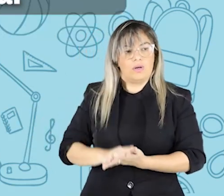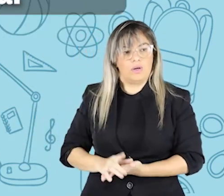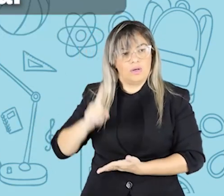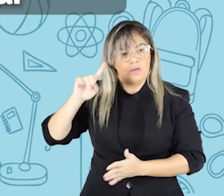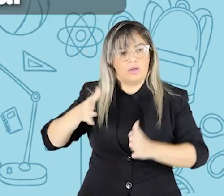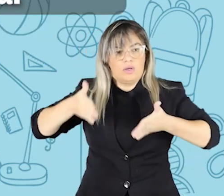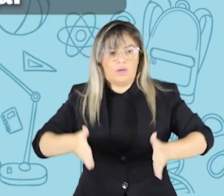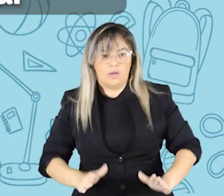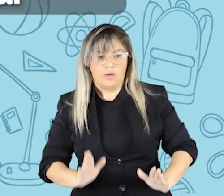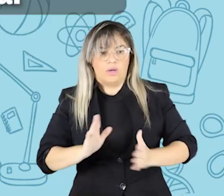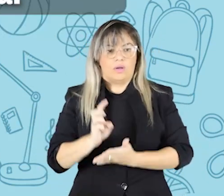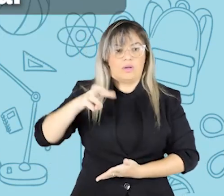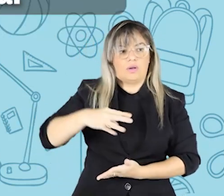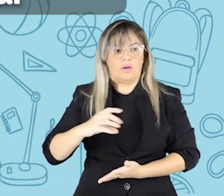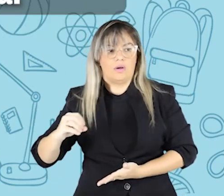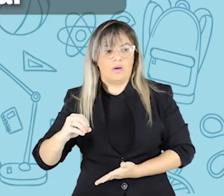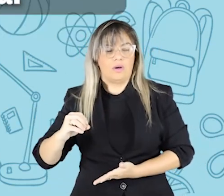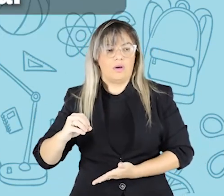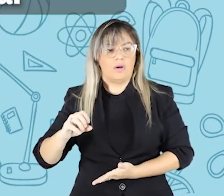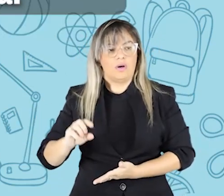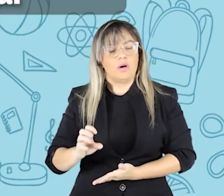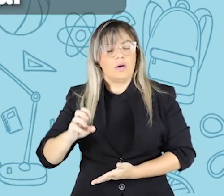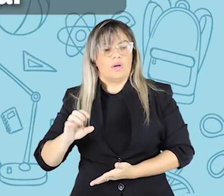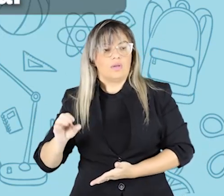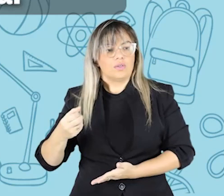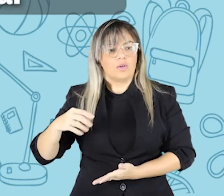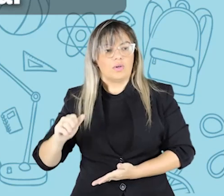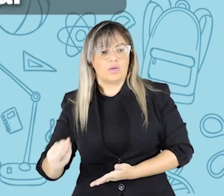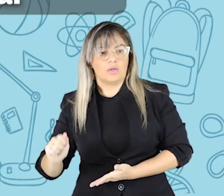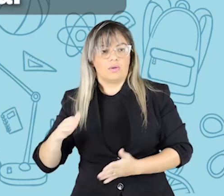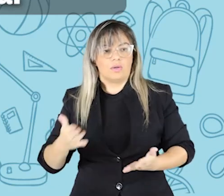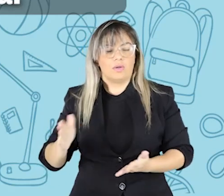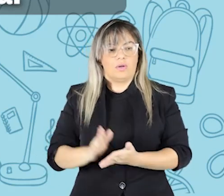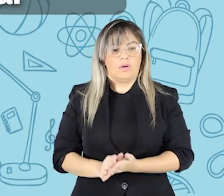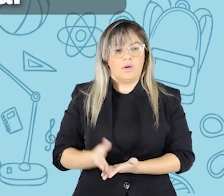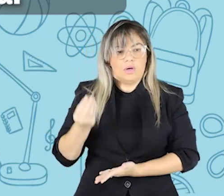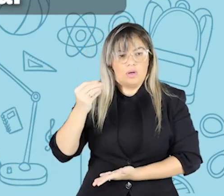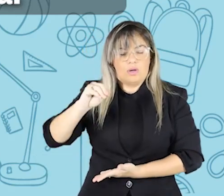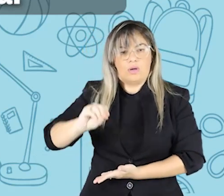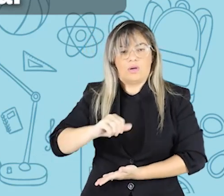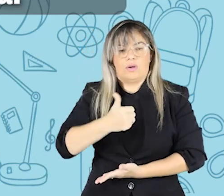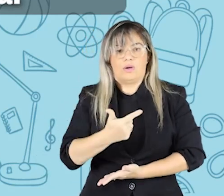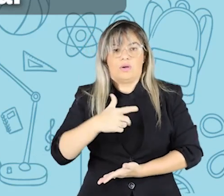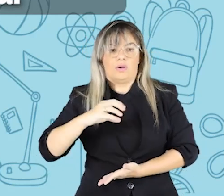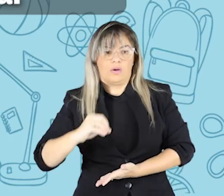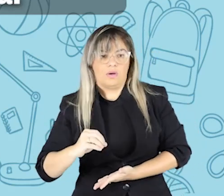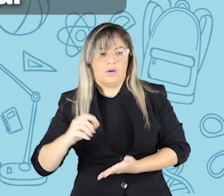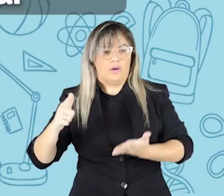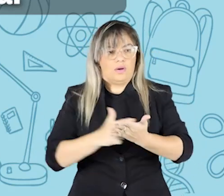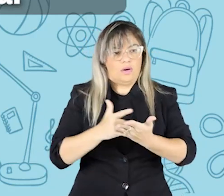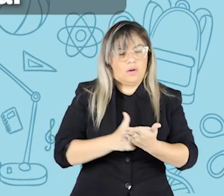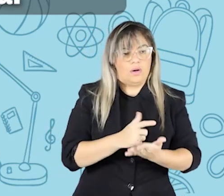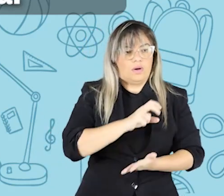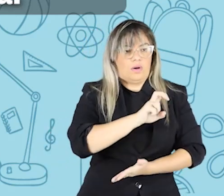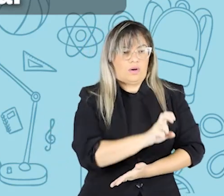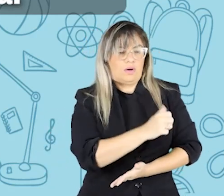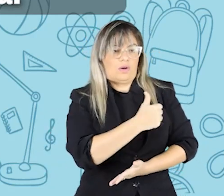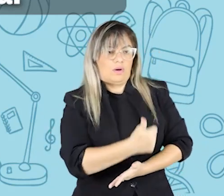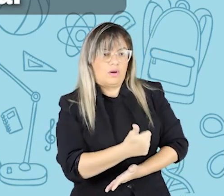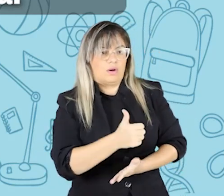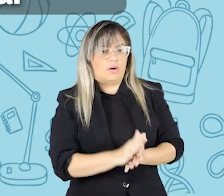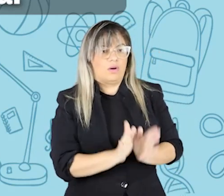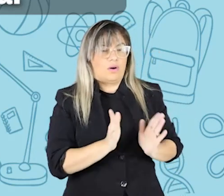Júlio César de Melo e Souza, o Malbatã, ele publicou 120 livros, sendo 51 voltados